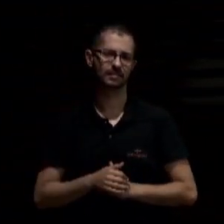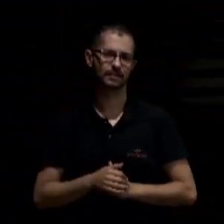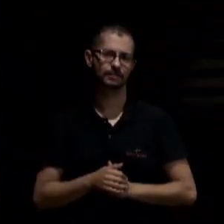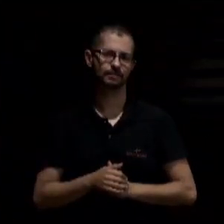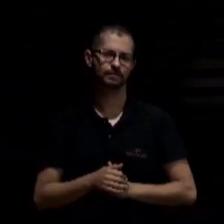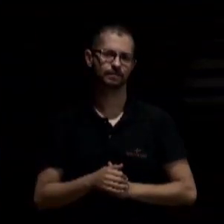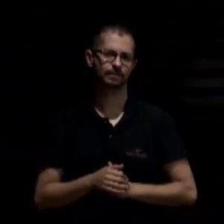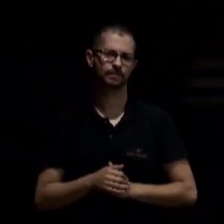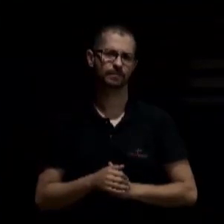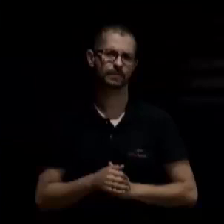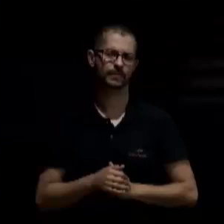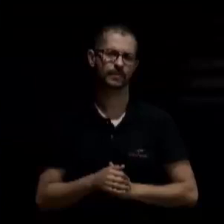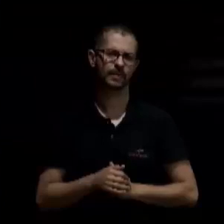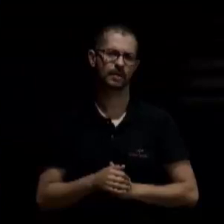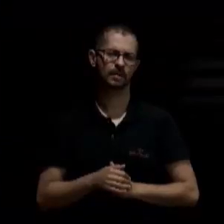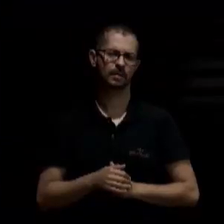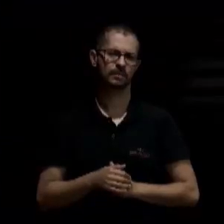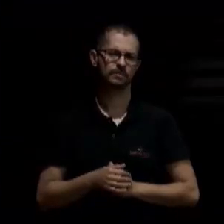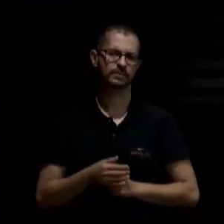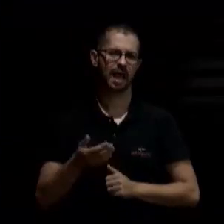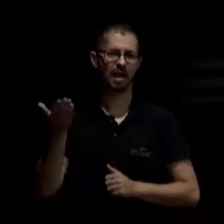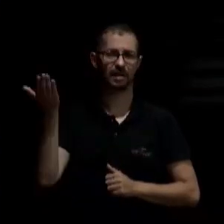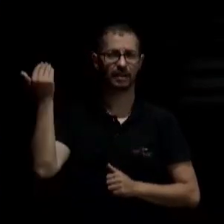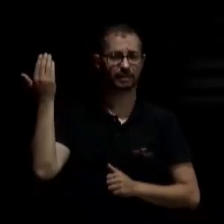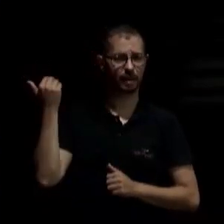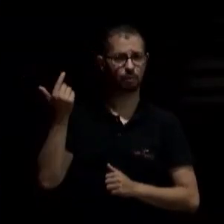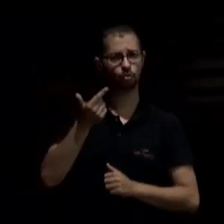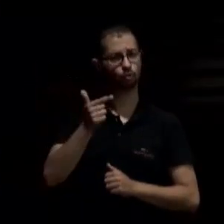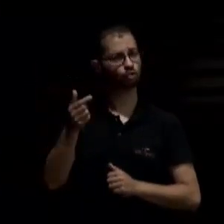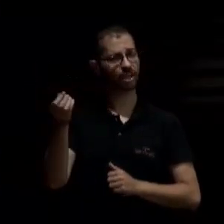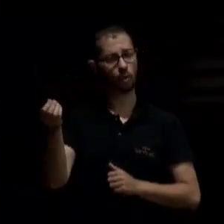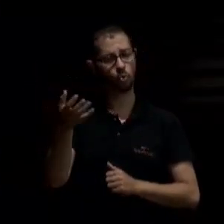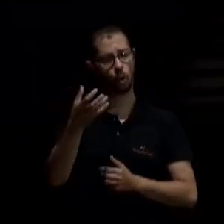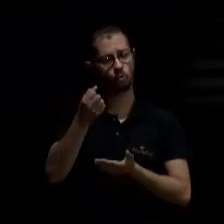Nós não tínhamos ali naquele tempo o Novo Testamento escrito.